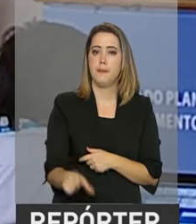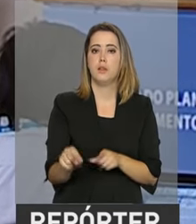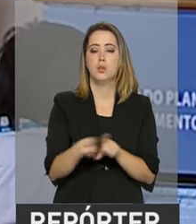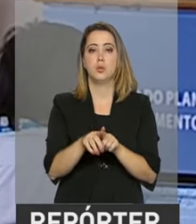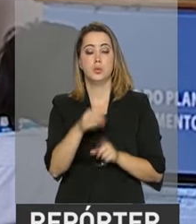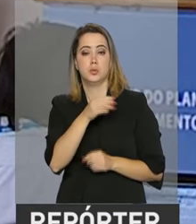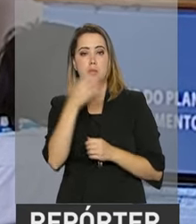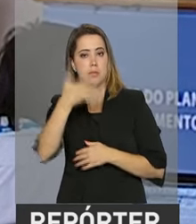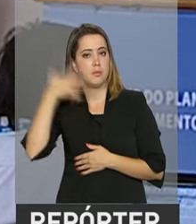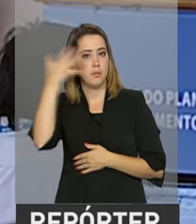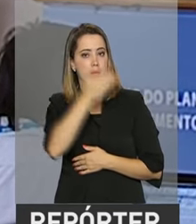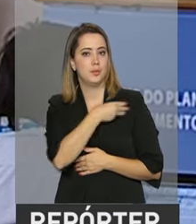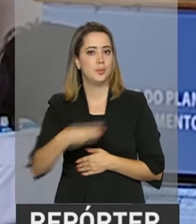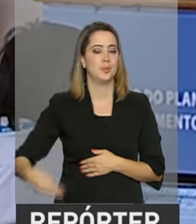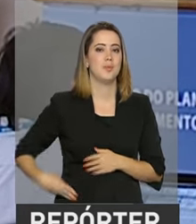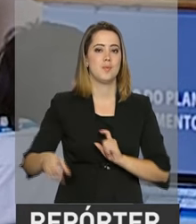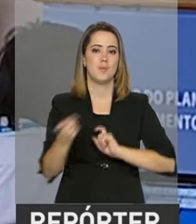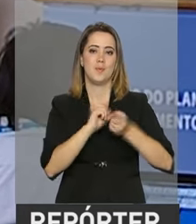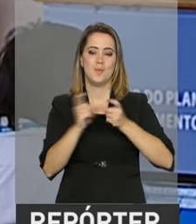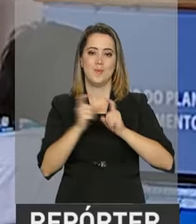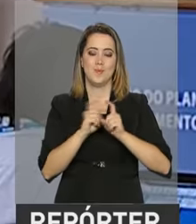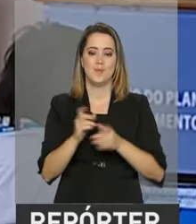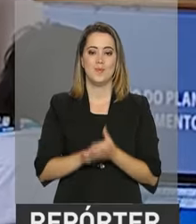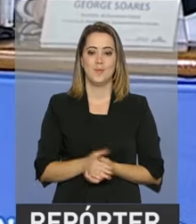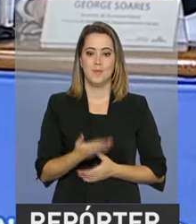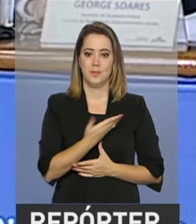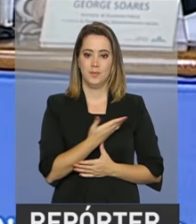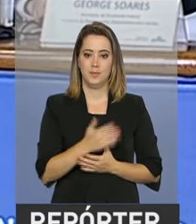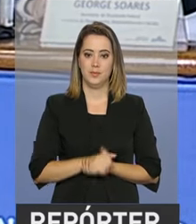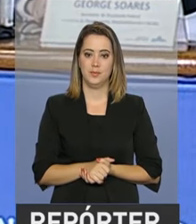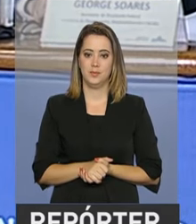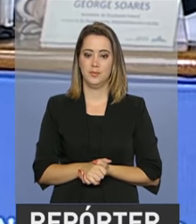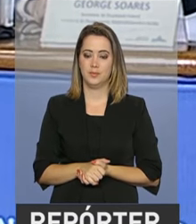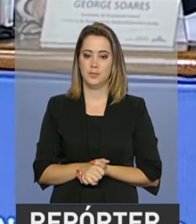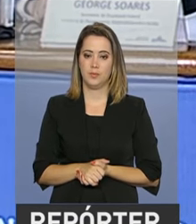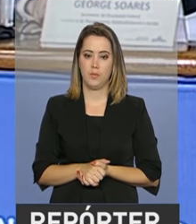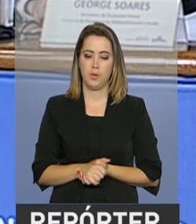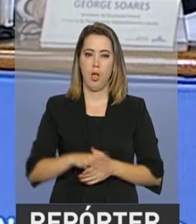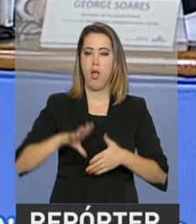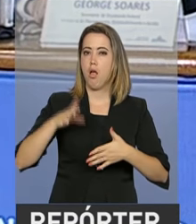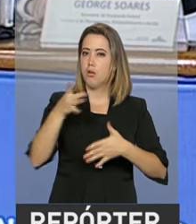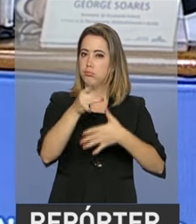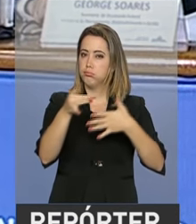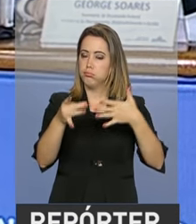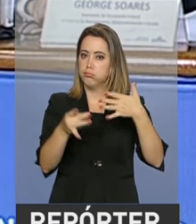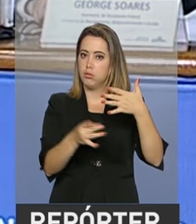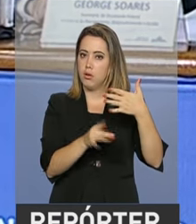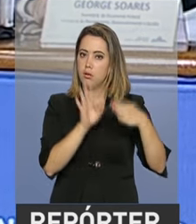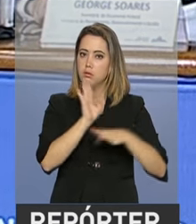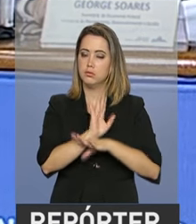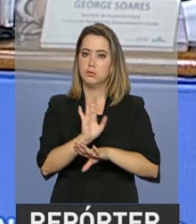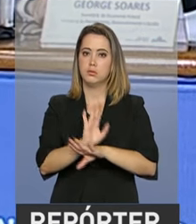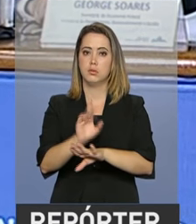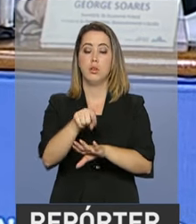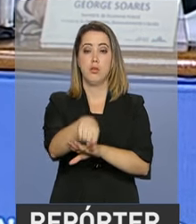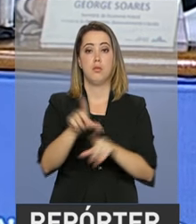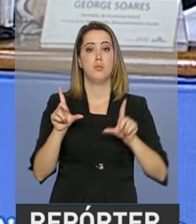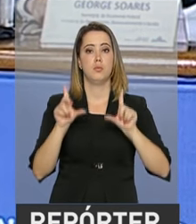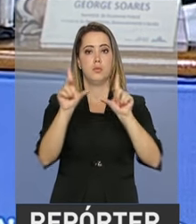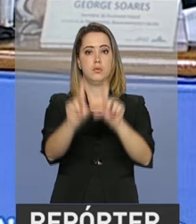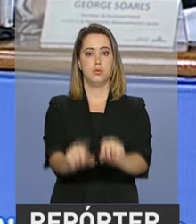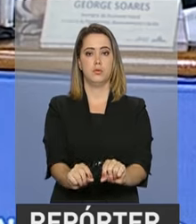Planejamento, Desenvolvimento e Gestão, Diogo Oliveira. Os itens que mais contribuíram para essa